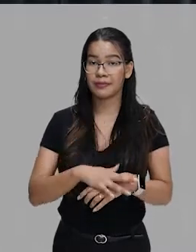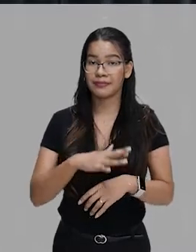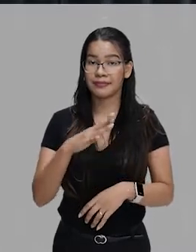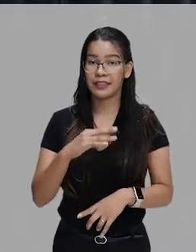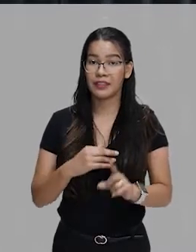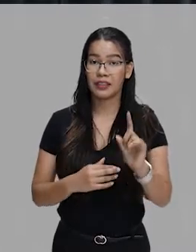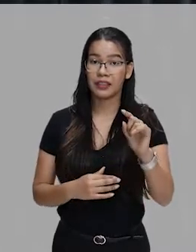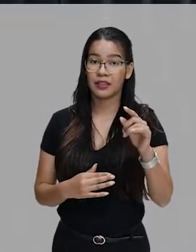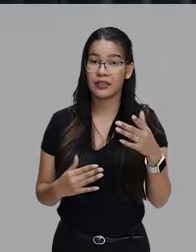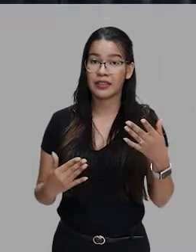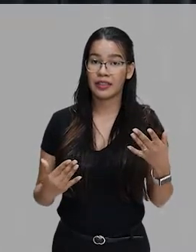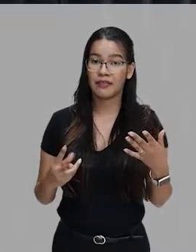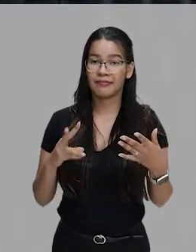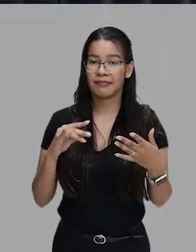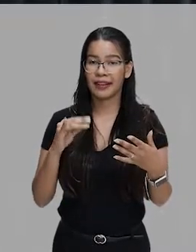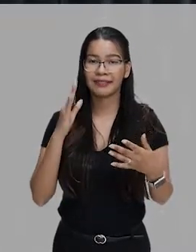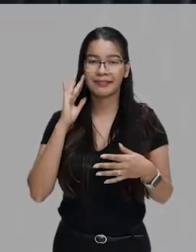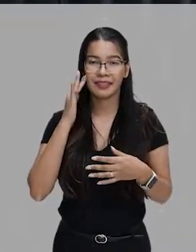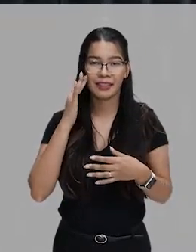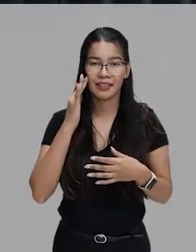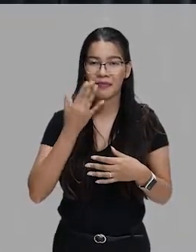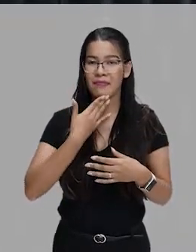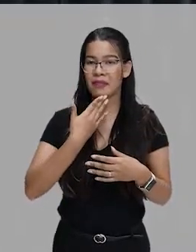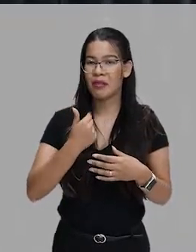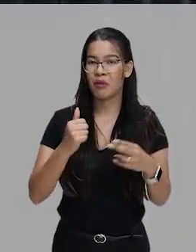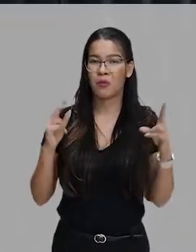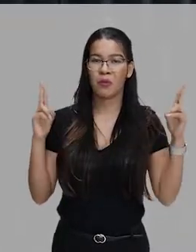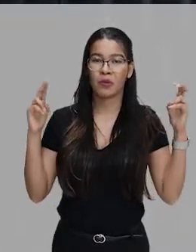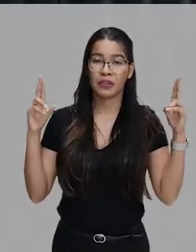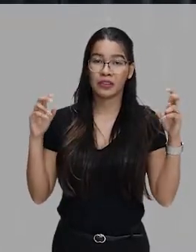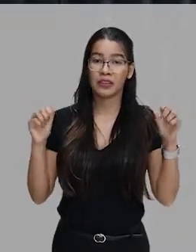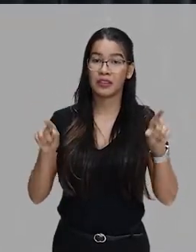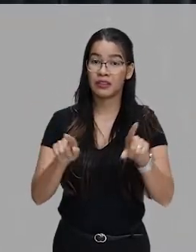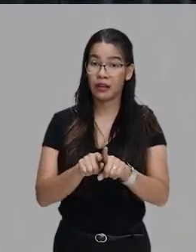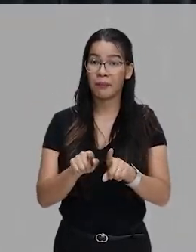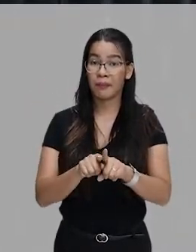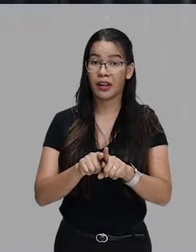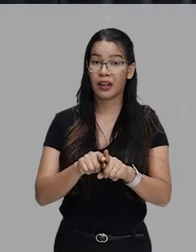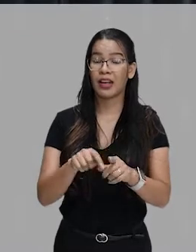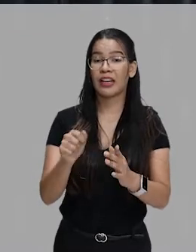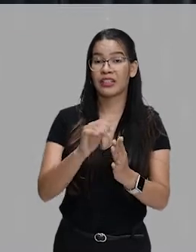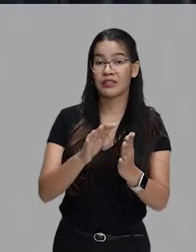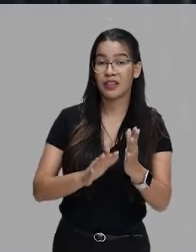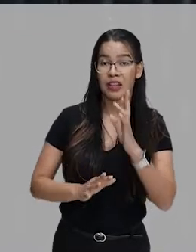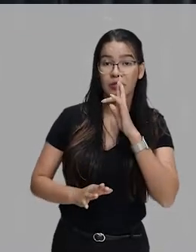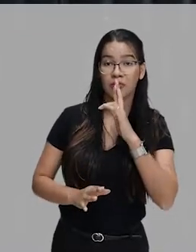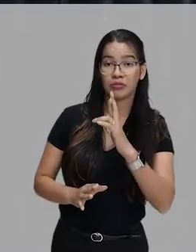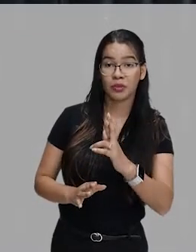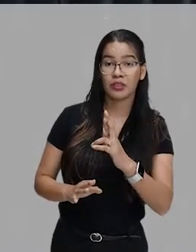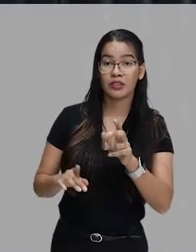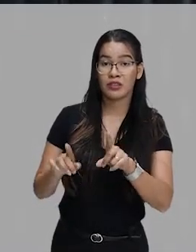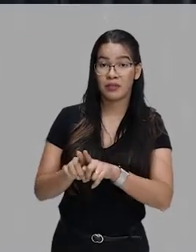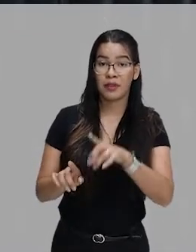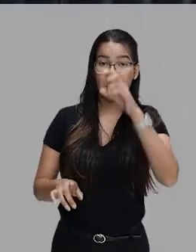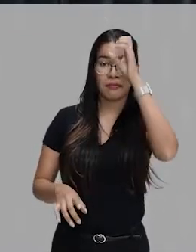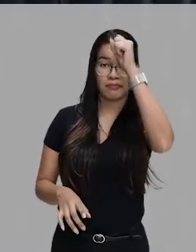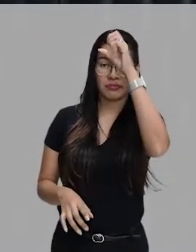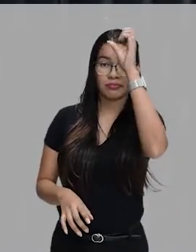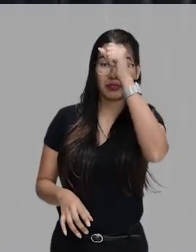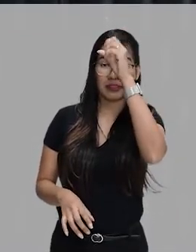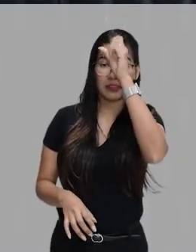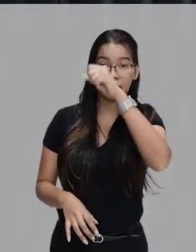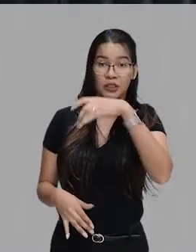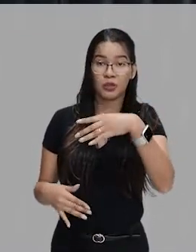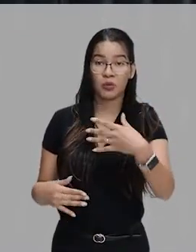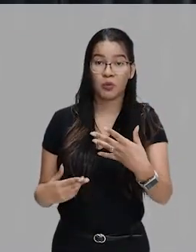Assim você vai se familiarizando ainda mais com o assunto, exercita mais, aprende mais e na hora de uma